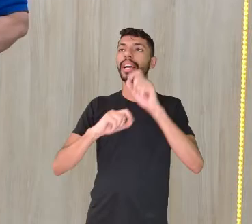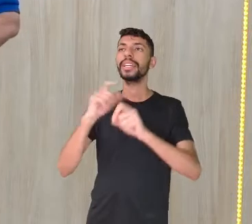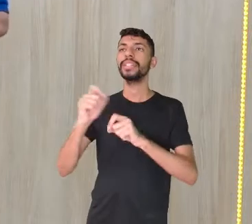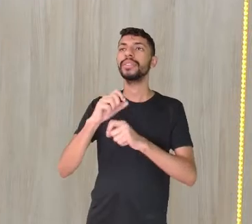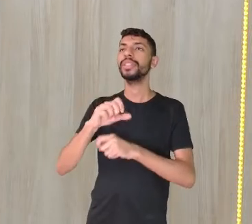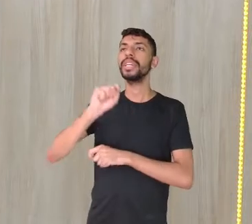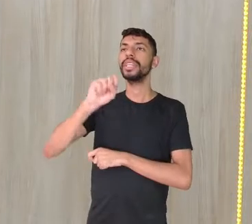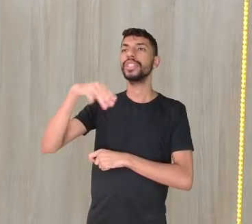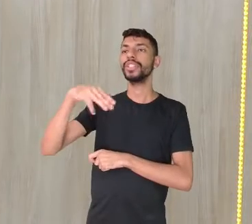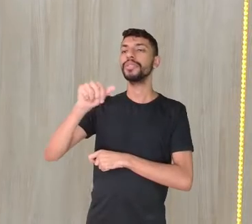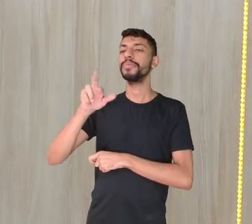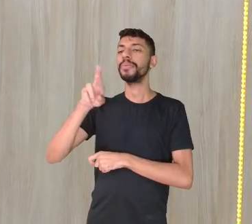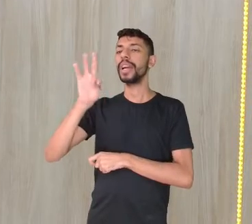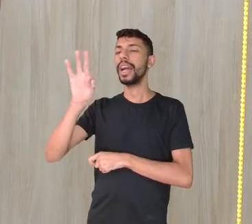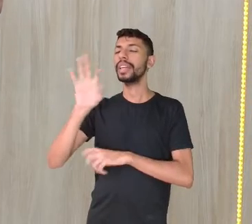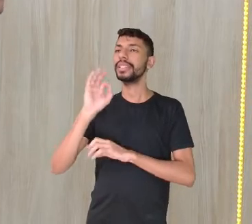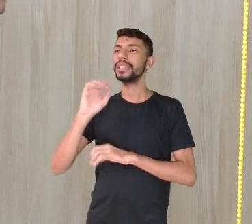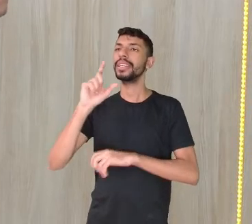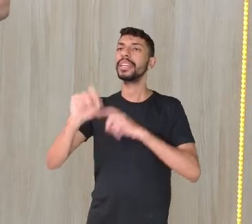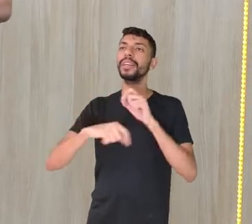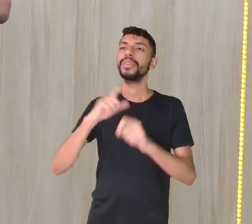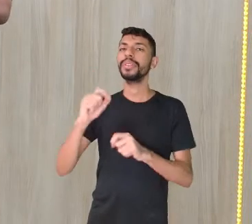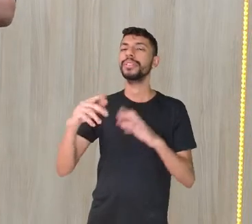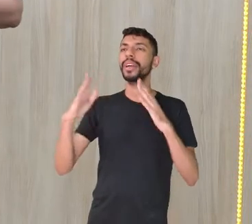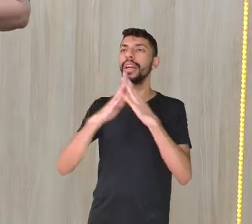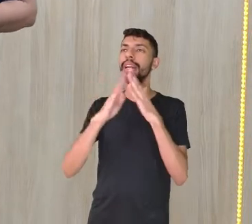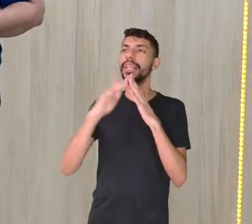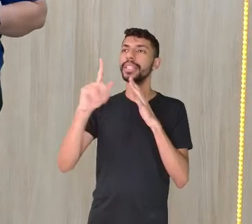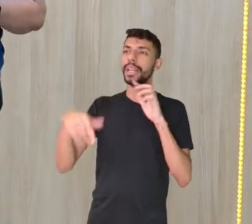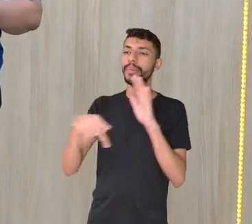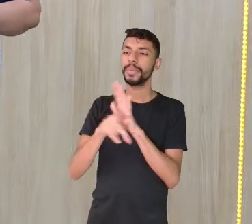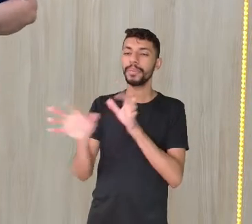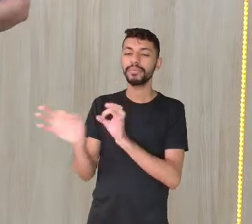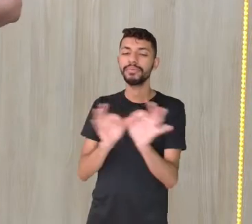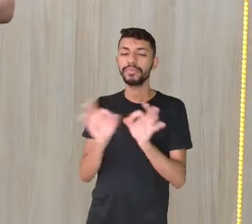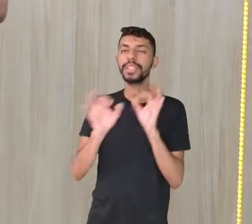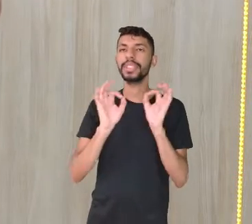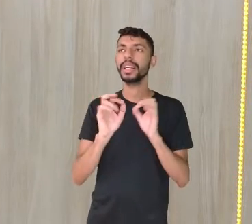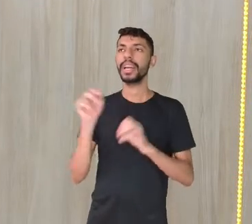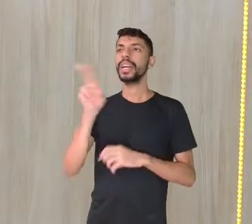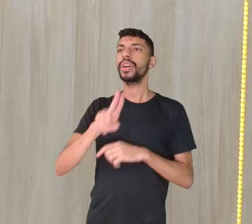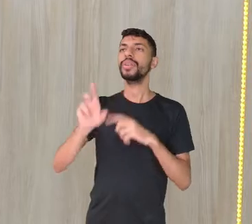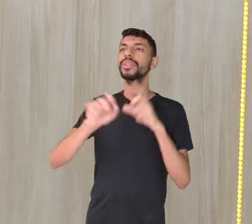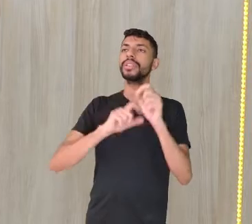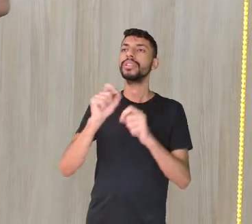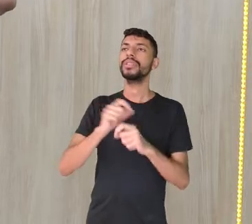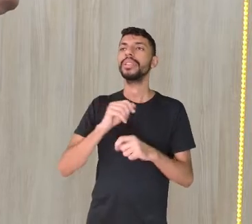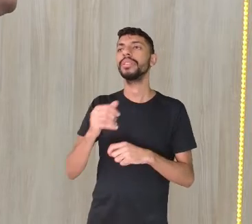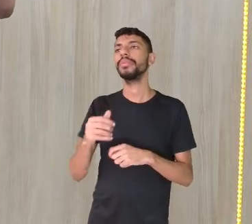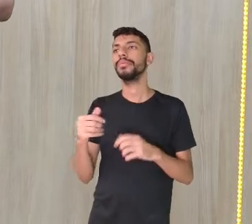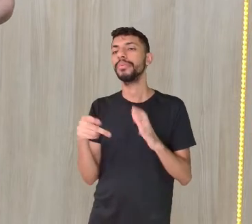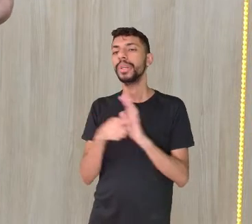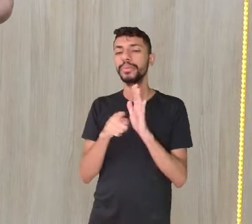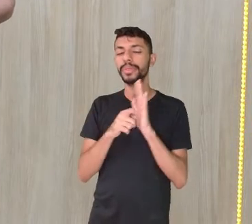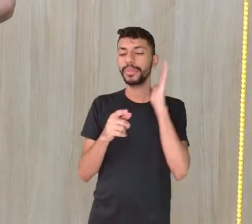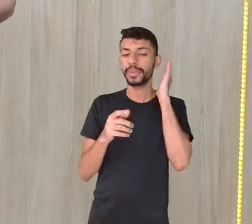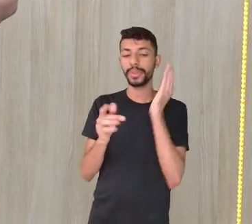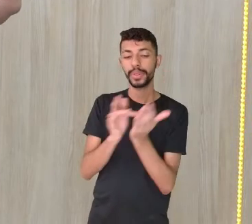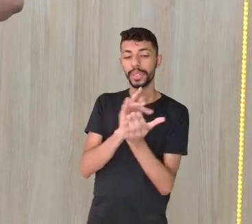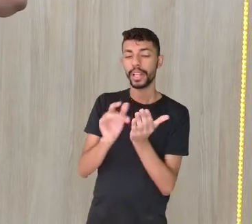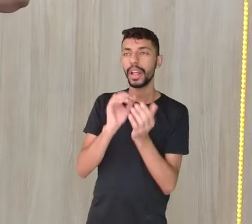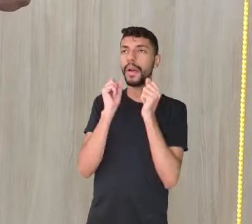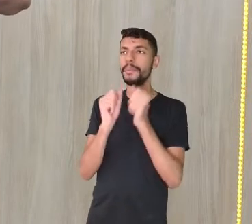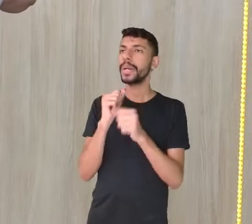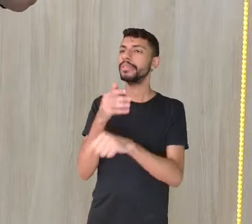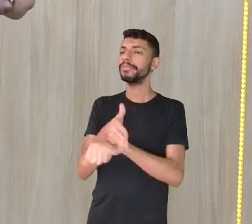ouviram falar, né? Uma casa que ela foi planejada e através do celular eu posso acionar.